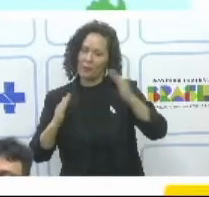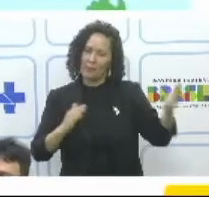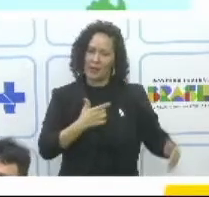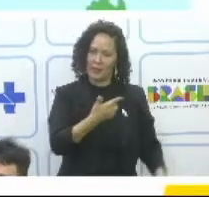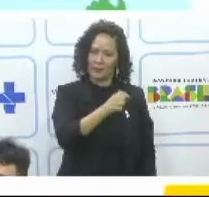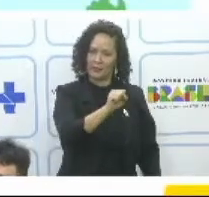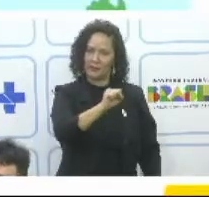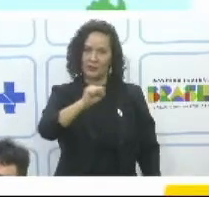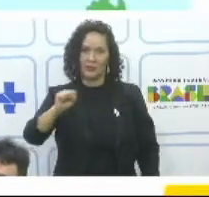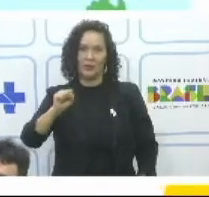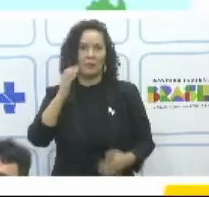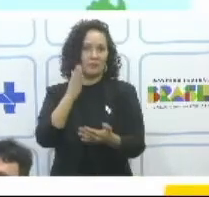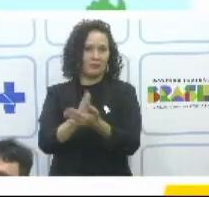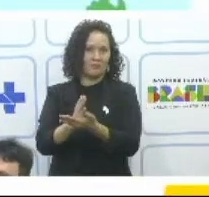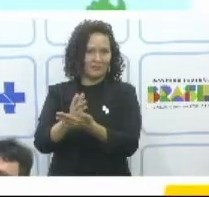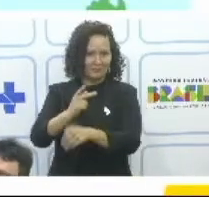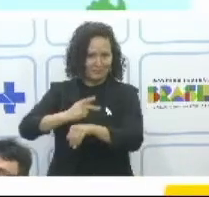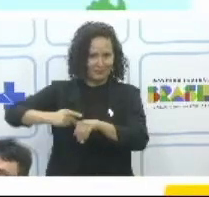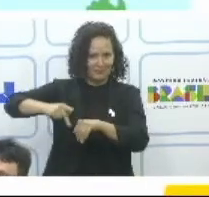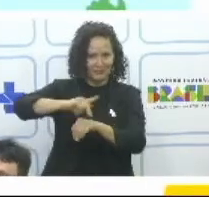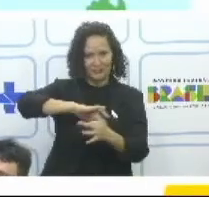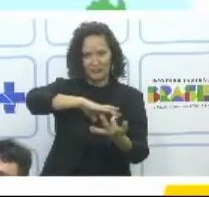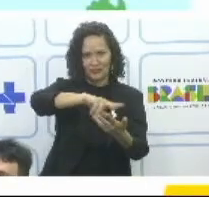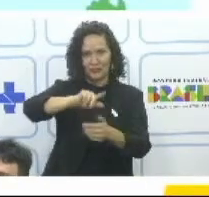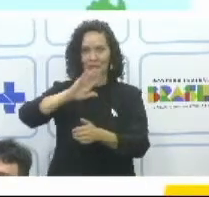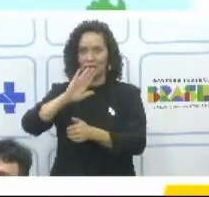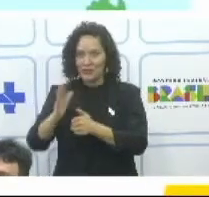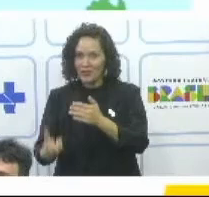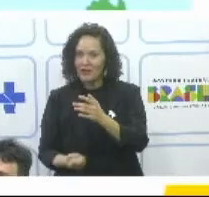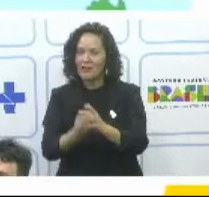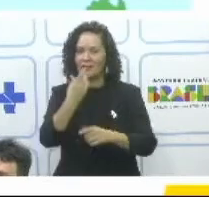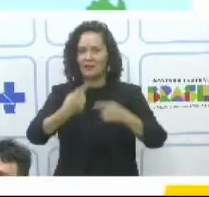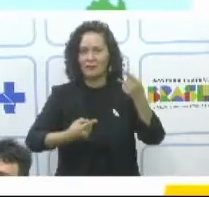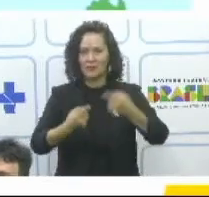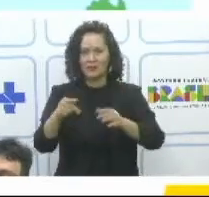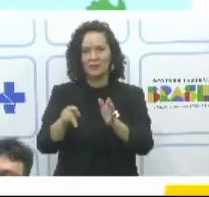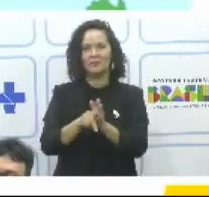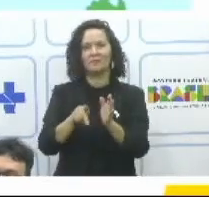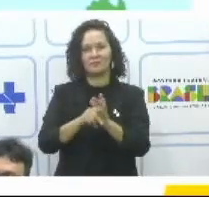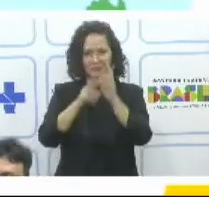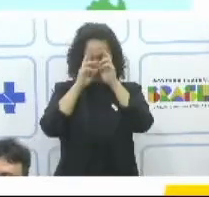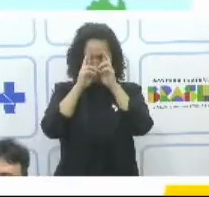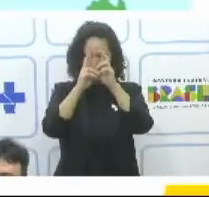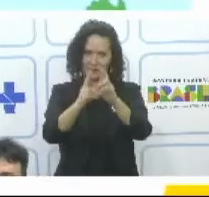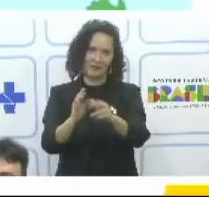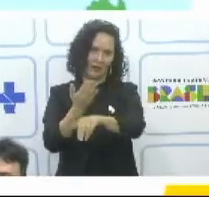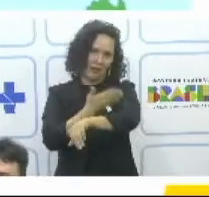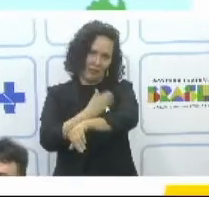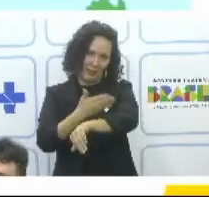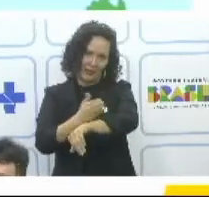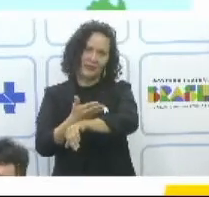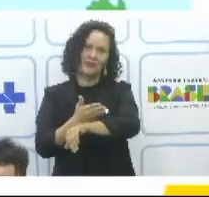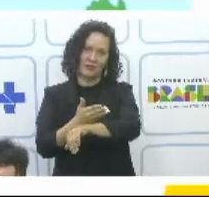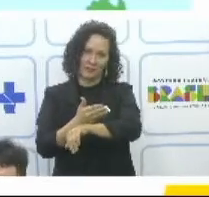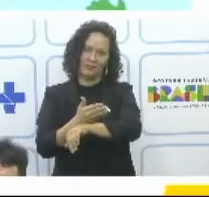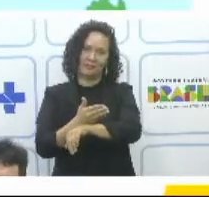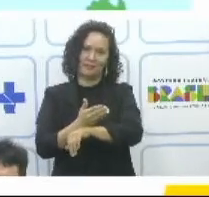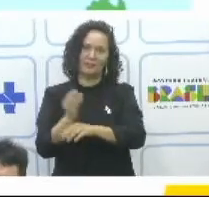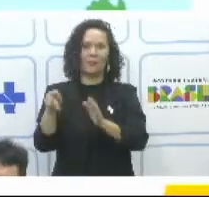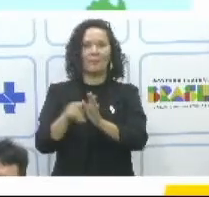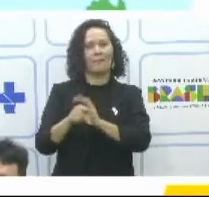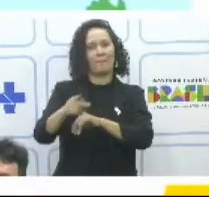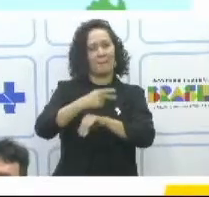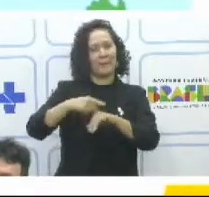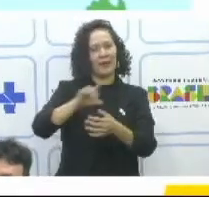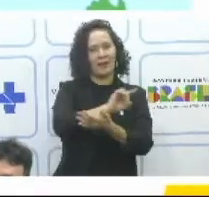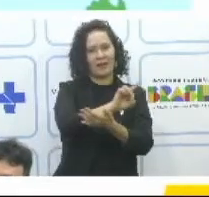metade dos países do mundo, né, já com políticas nacionais reconhecendo essas práticas, né, nos seus